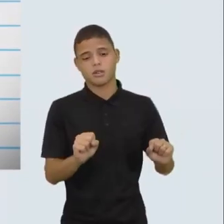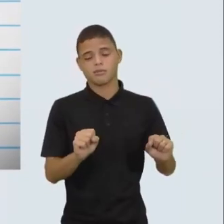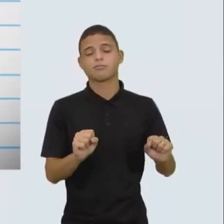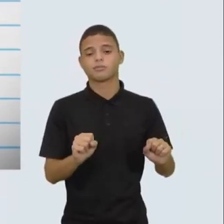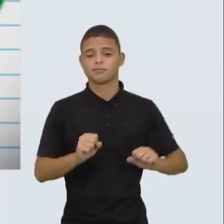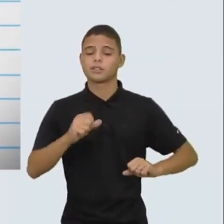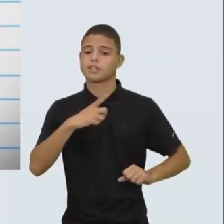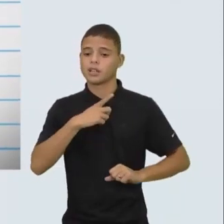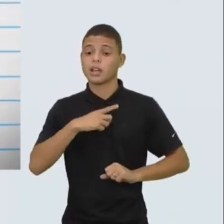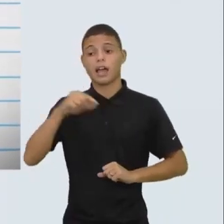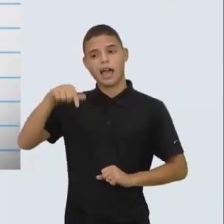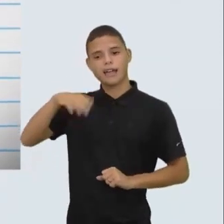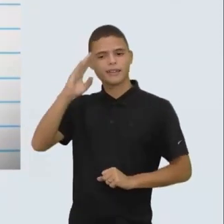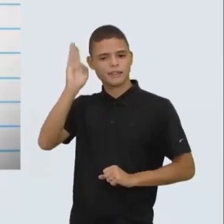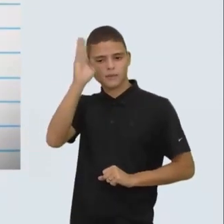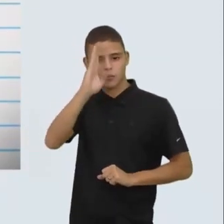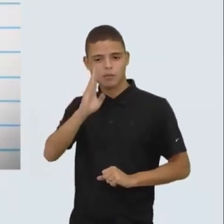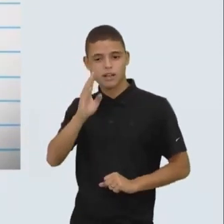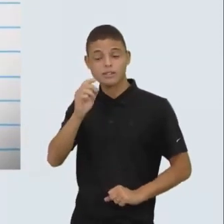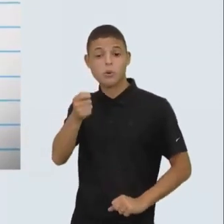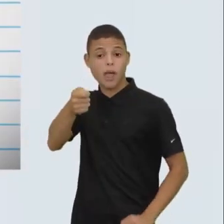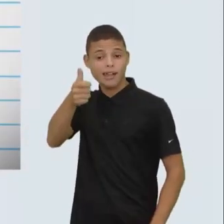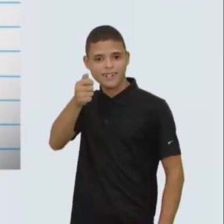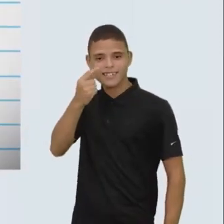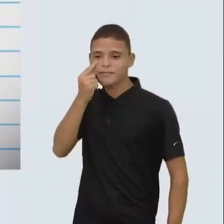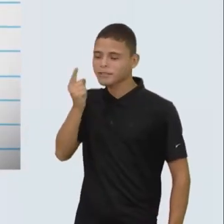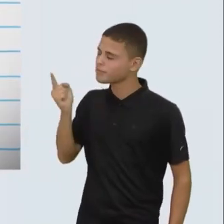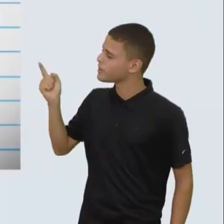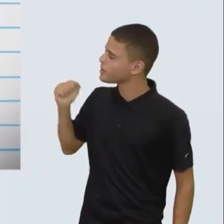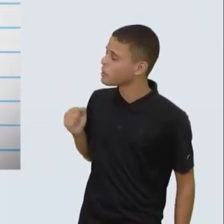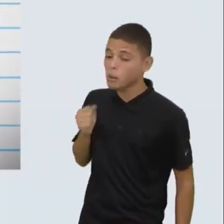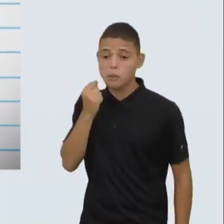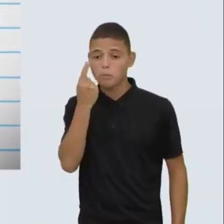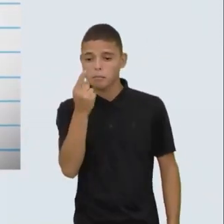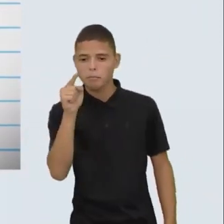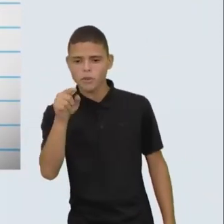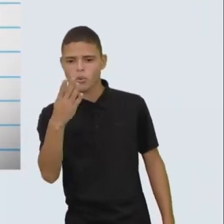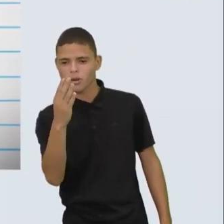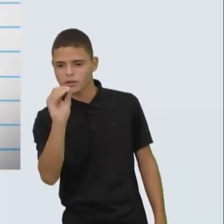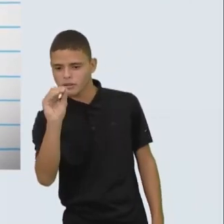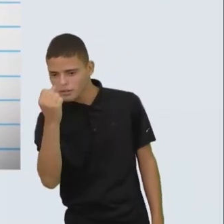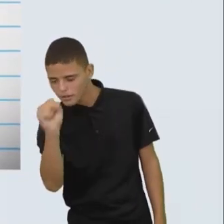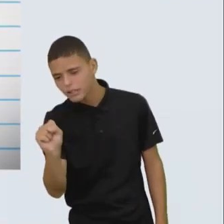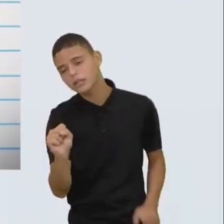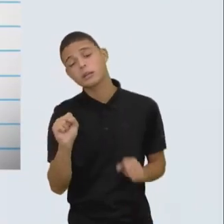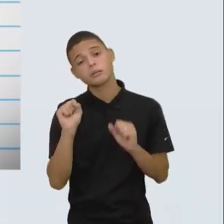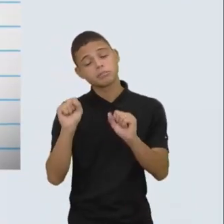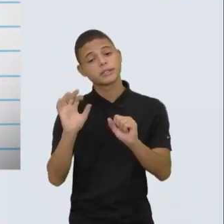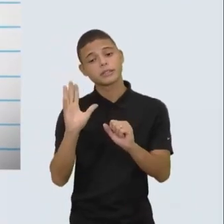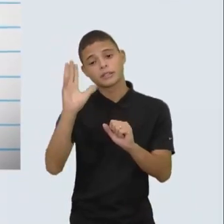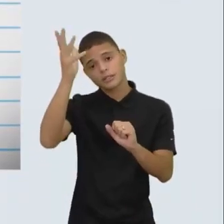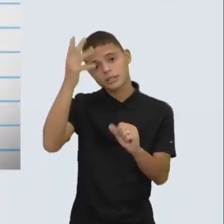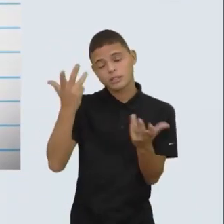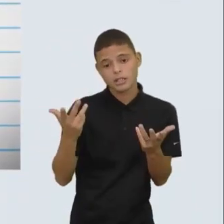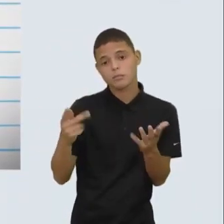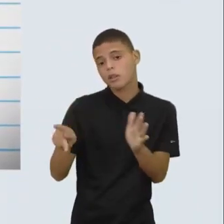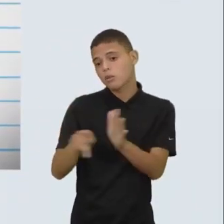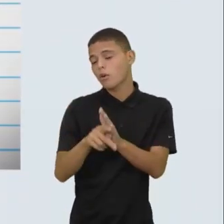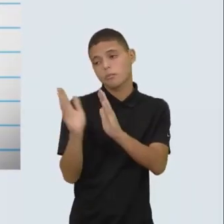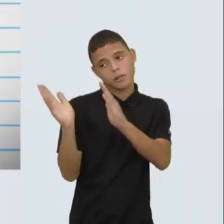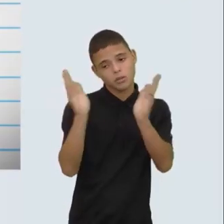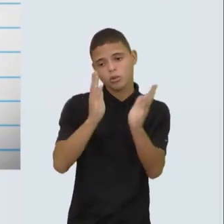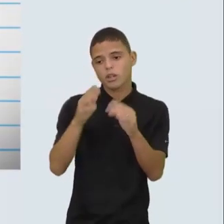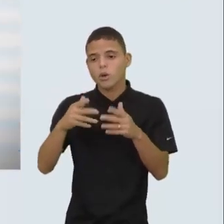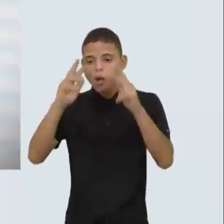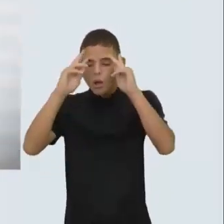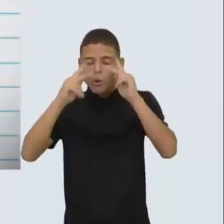No Brasil, são 1.480 municípios suscetíveis a esse processo, que pode ser causado tanto pelo homem como pela própria